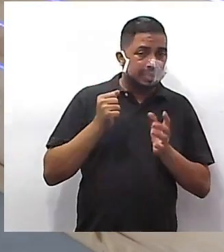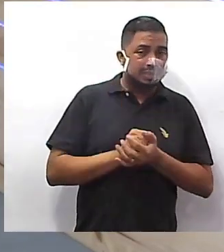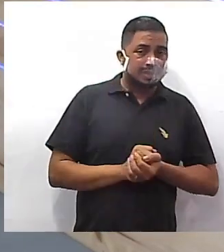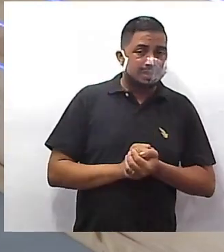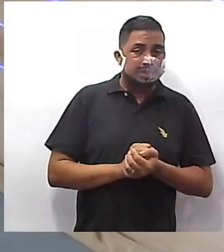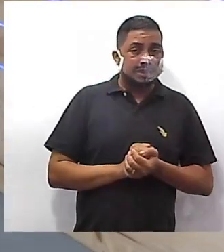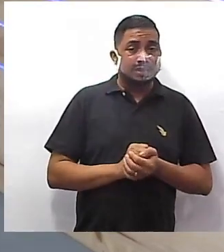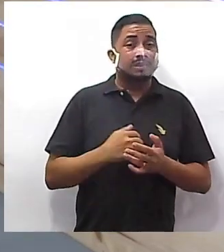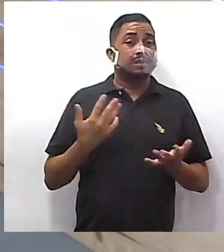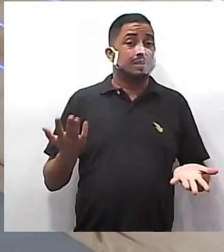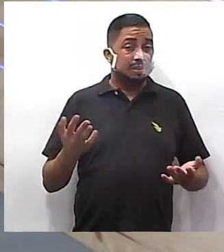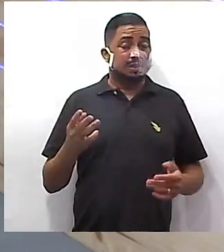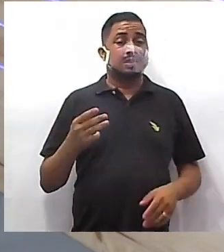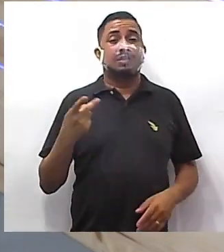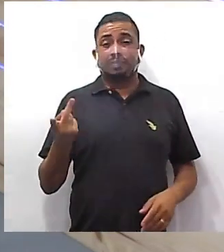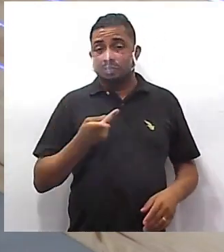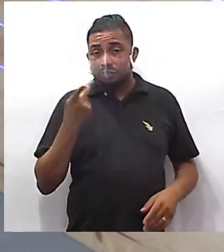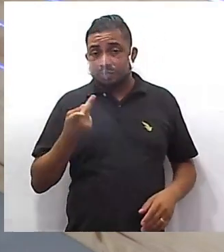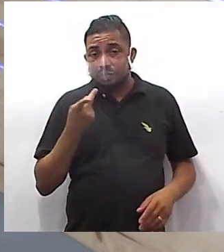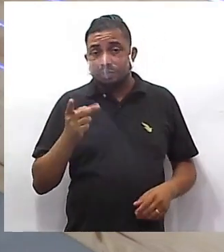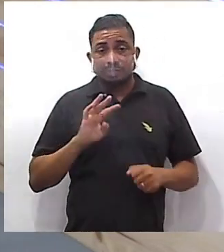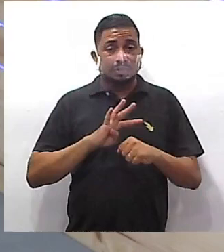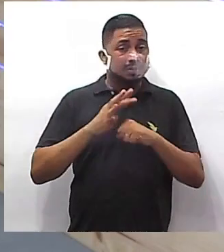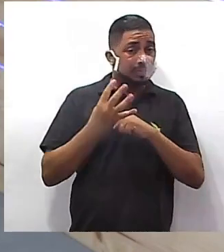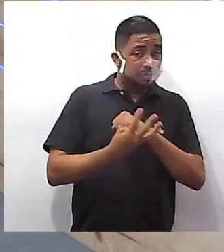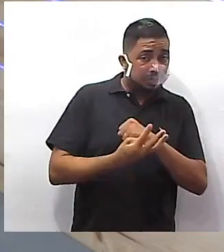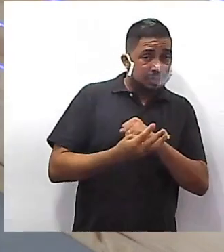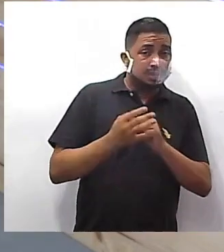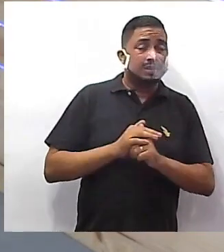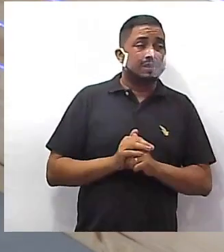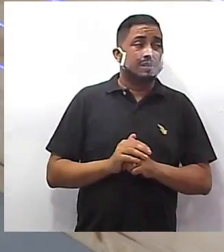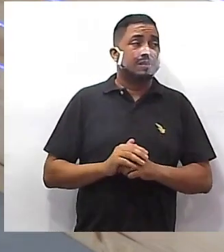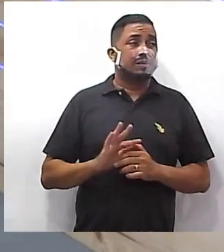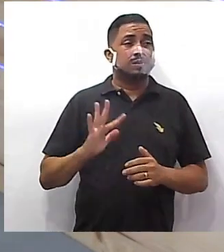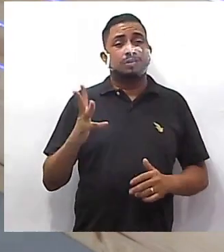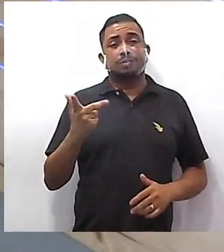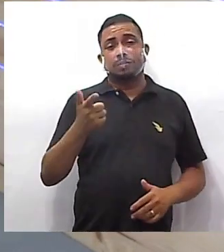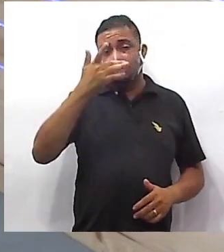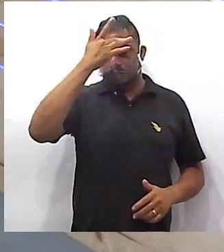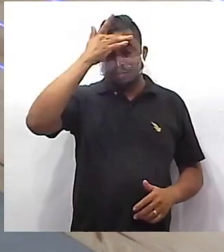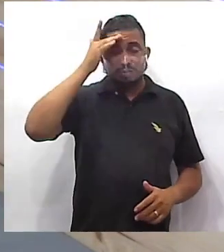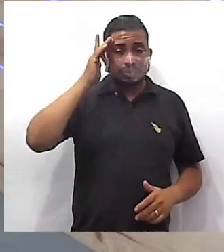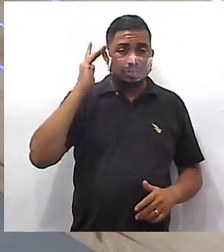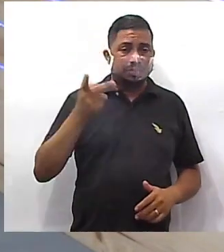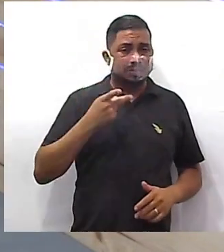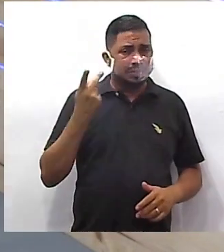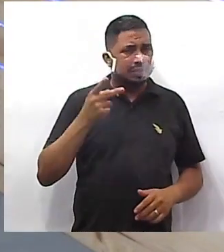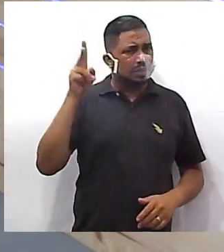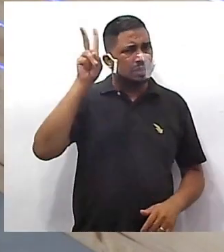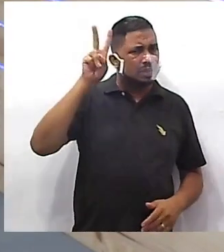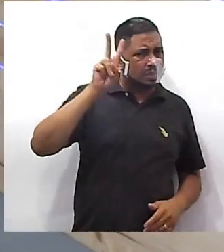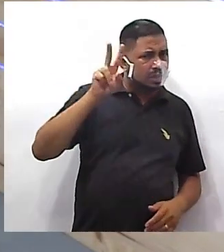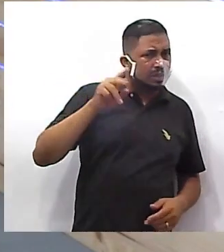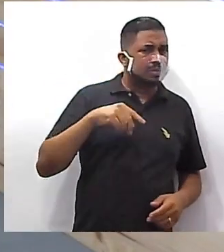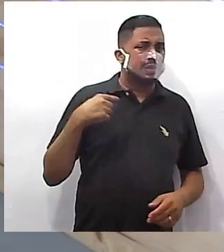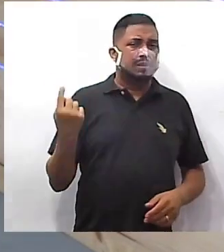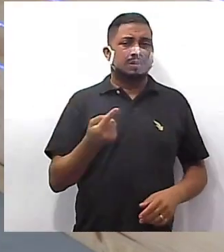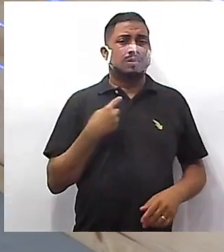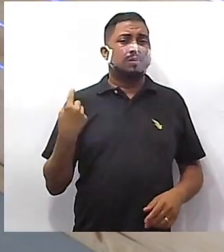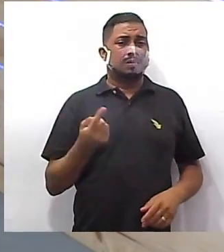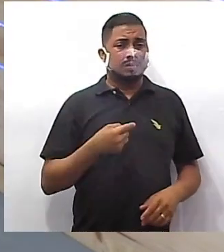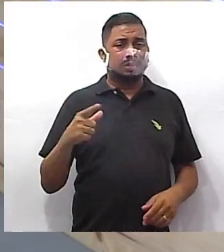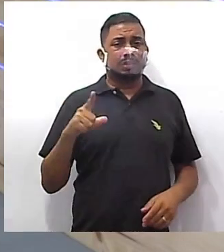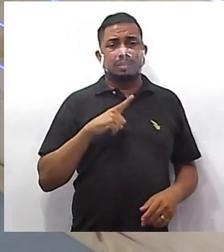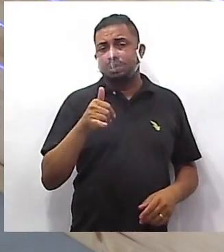estamos falando de um vírus, coronavírus, né? Que todo mundo está falando. Mas lembre-se, no nosso meio, temos,